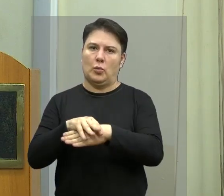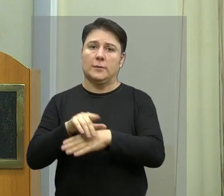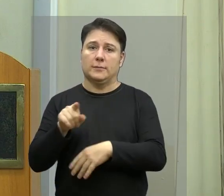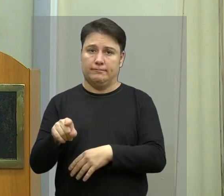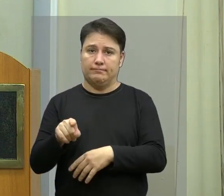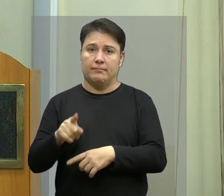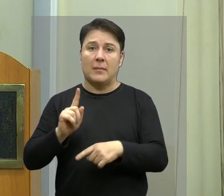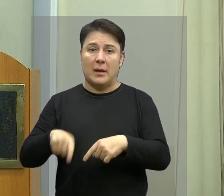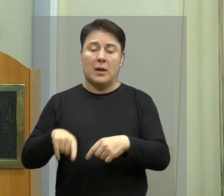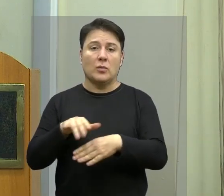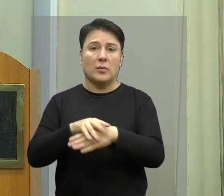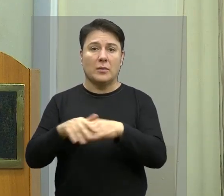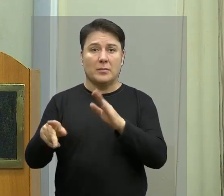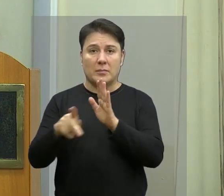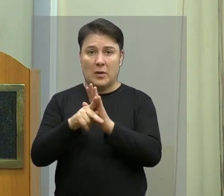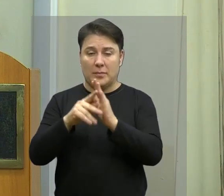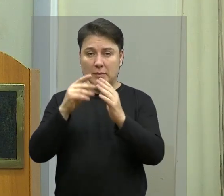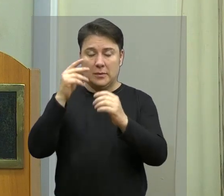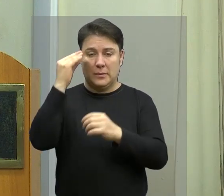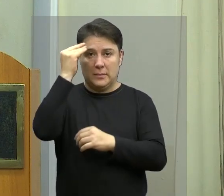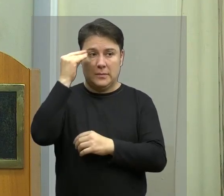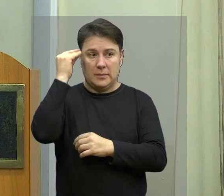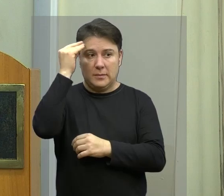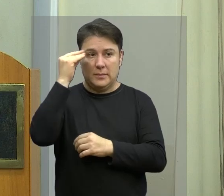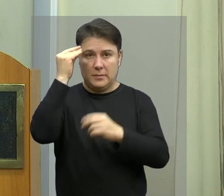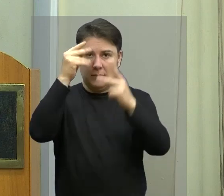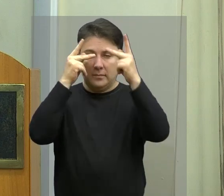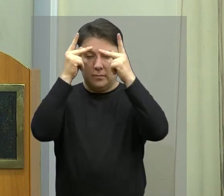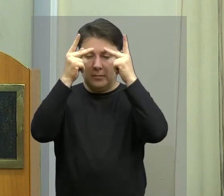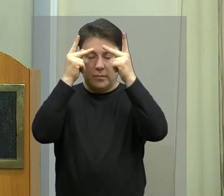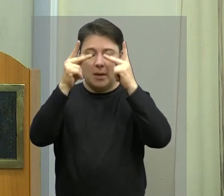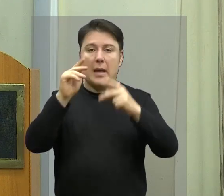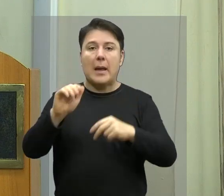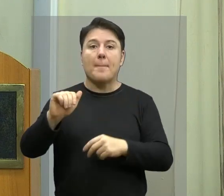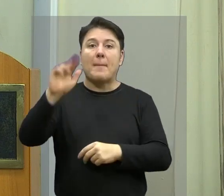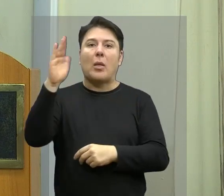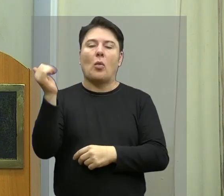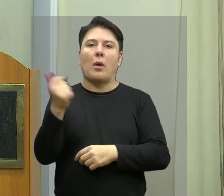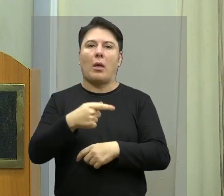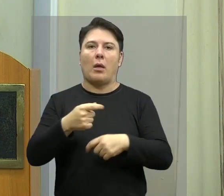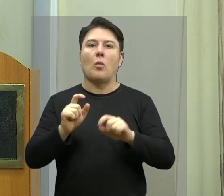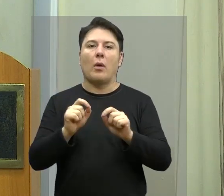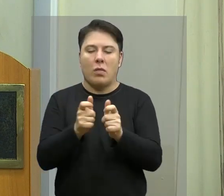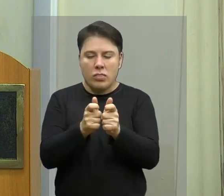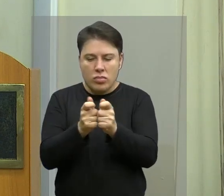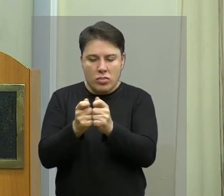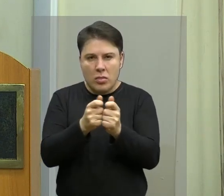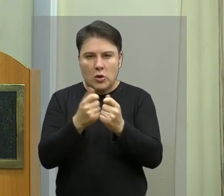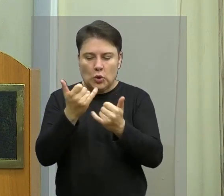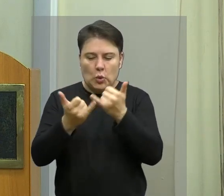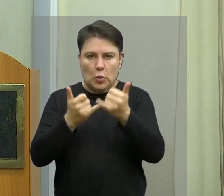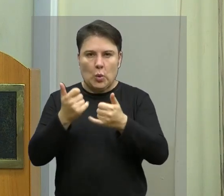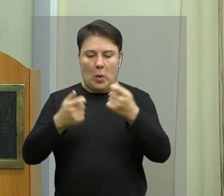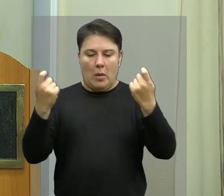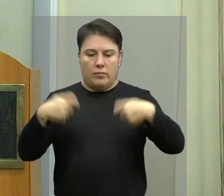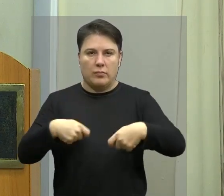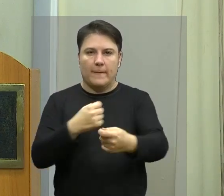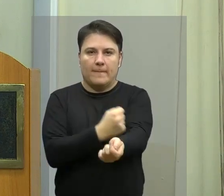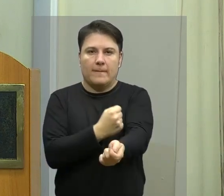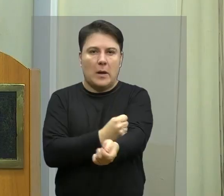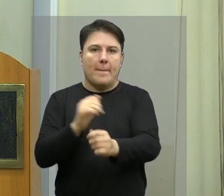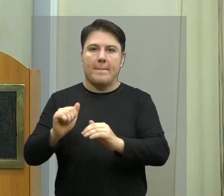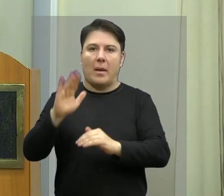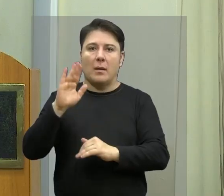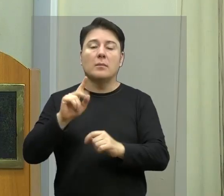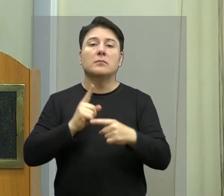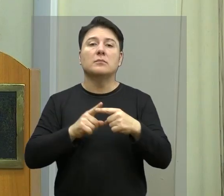doença psiquiátrica é multifatorial e mais do que apenas o vício em apostas e jogos. Ela acomete e impacta de